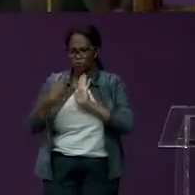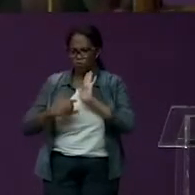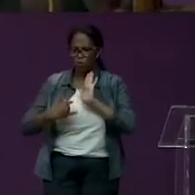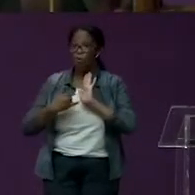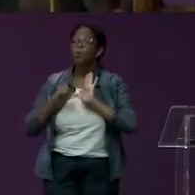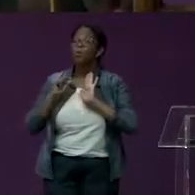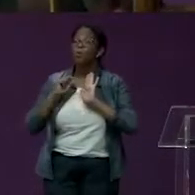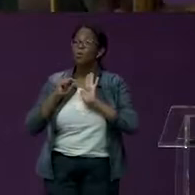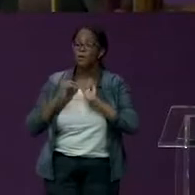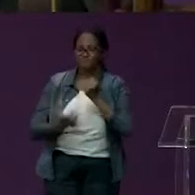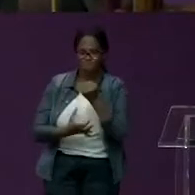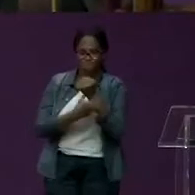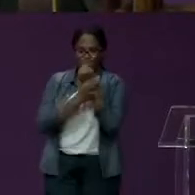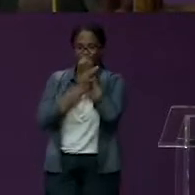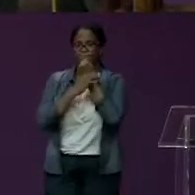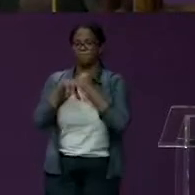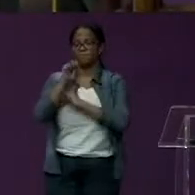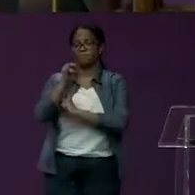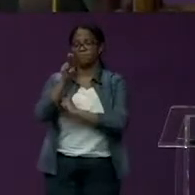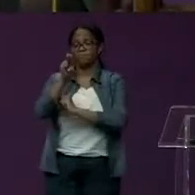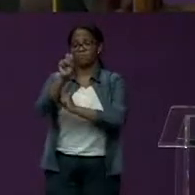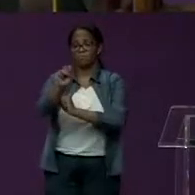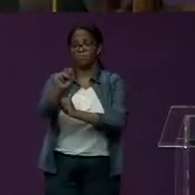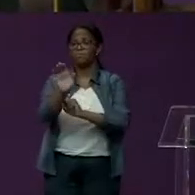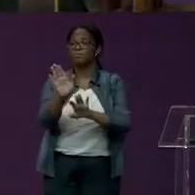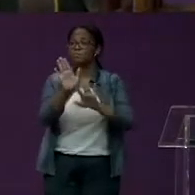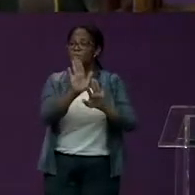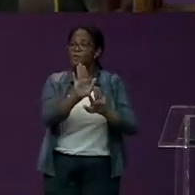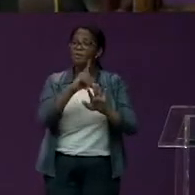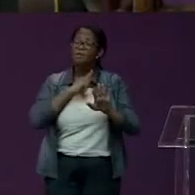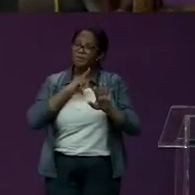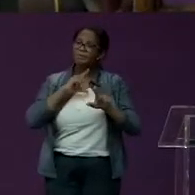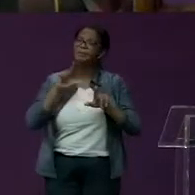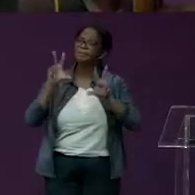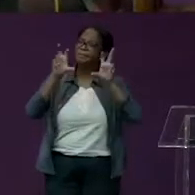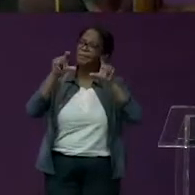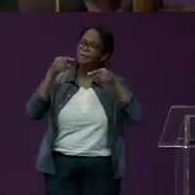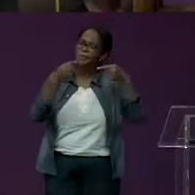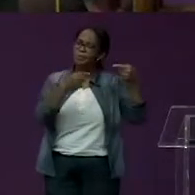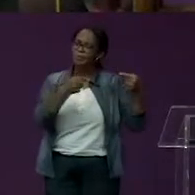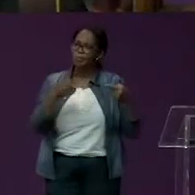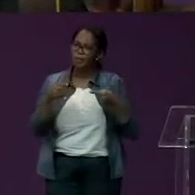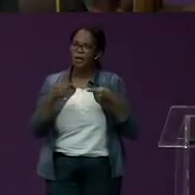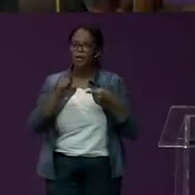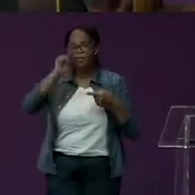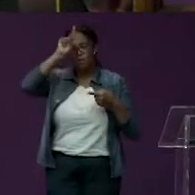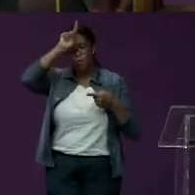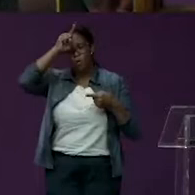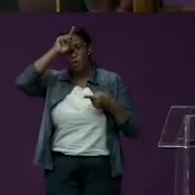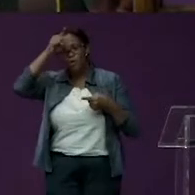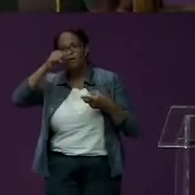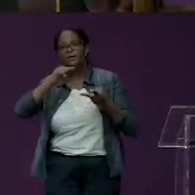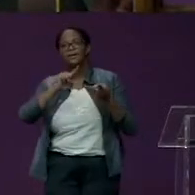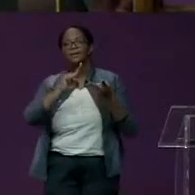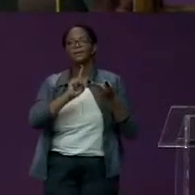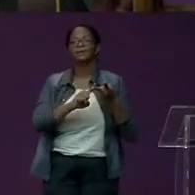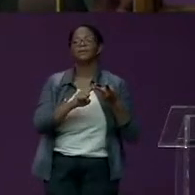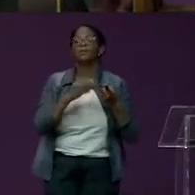da defesa do SUS. Mas alguns temas bastante polêmicos no campo da inovação, como